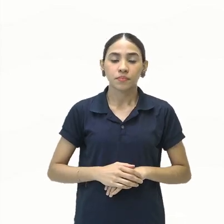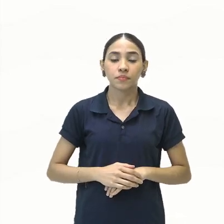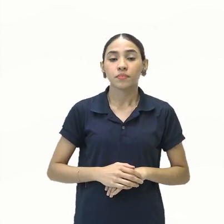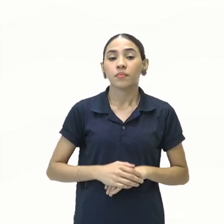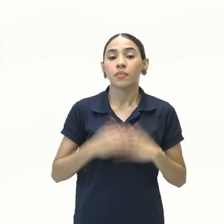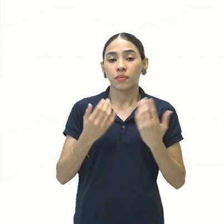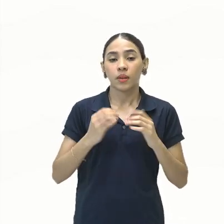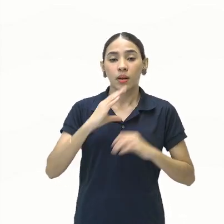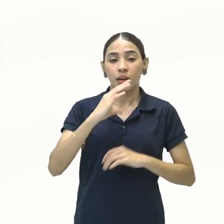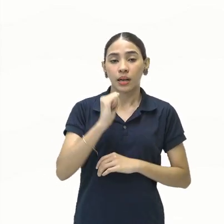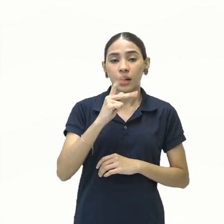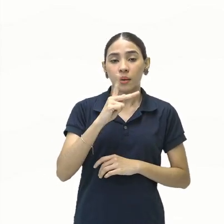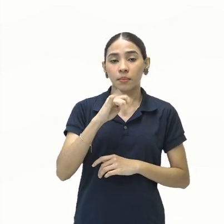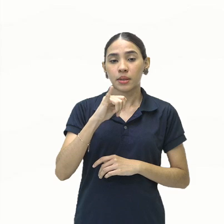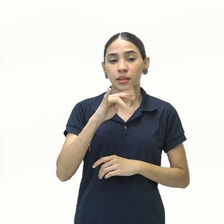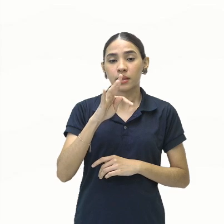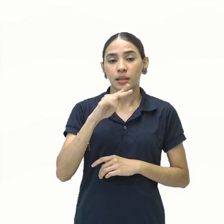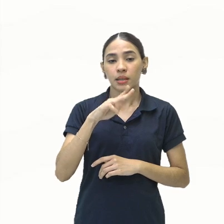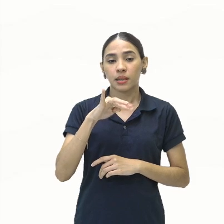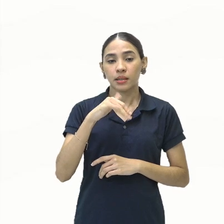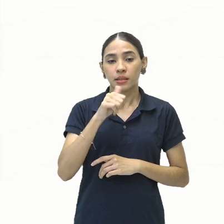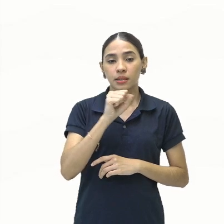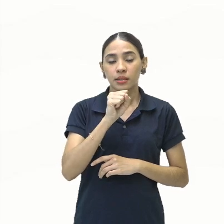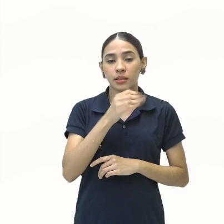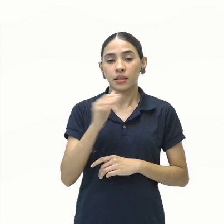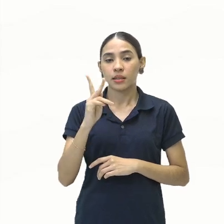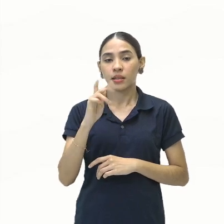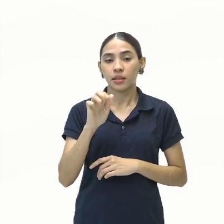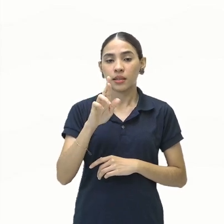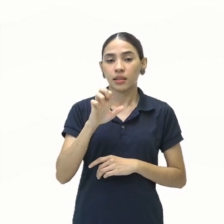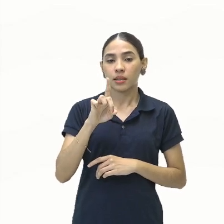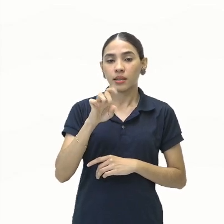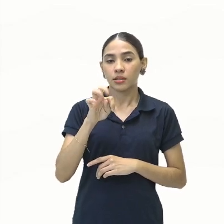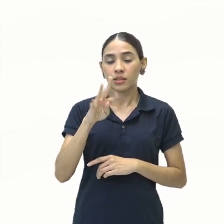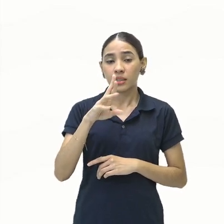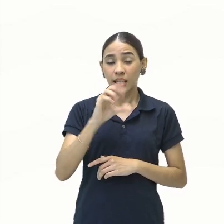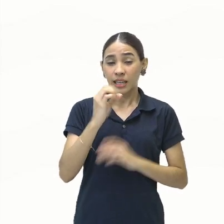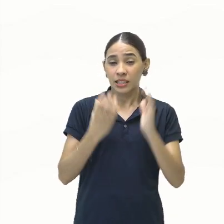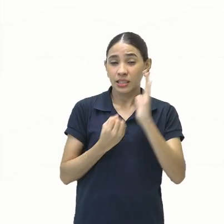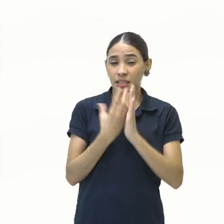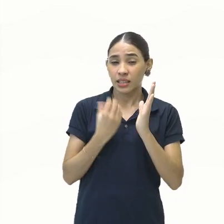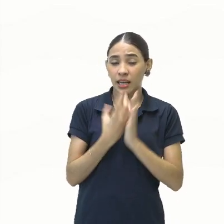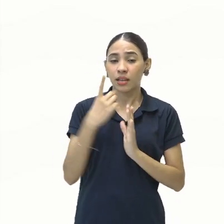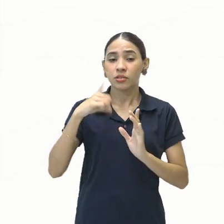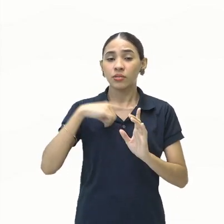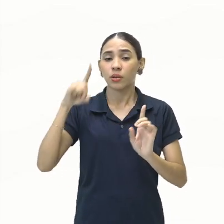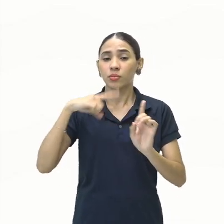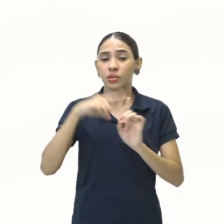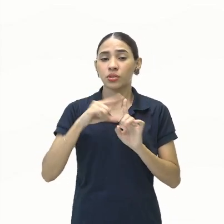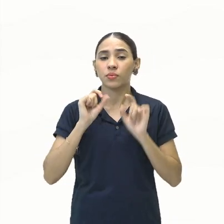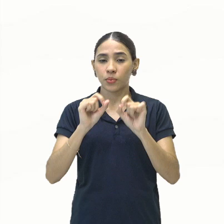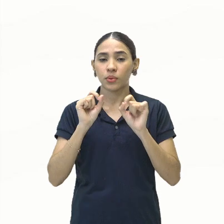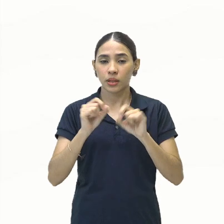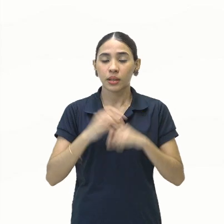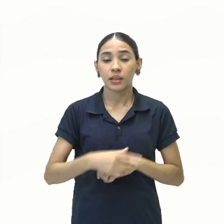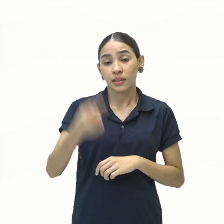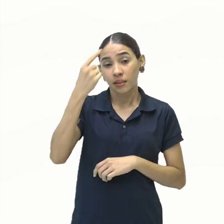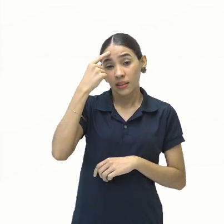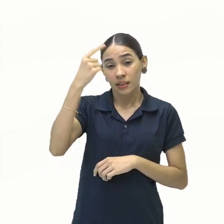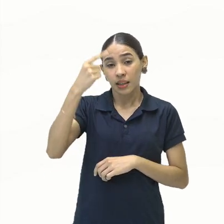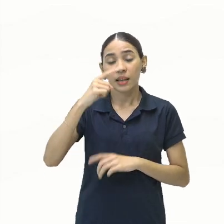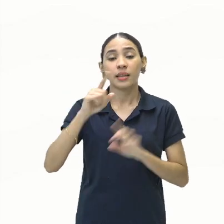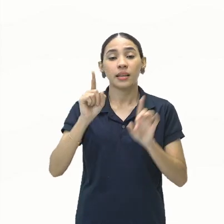Quando as capitanias hereditárias elas foram implementadas, elas trouxeram consigo a ideia